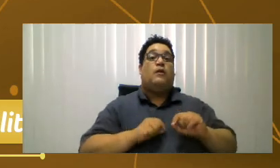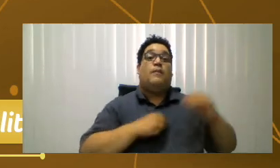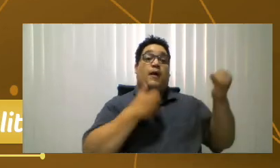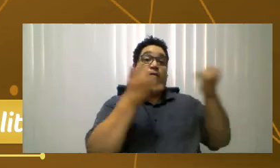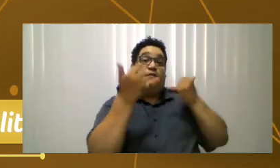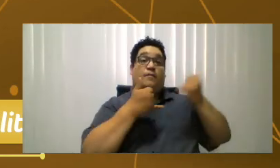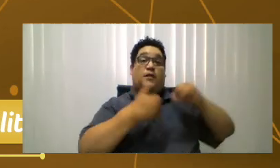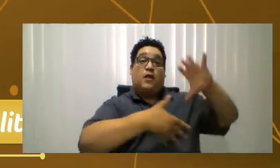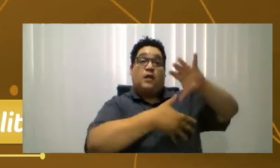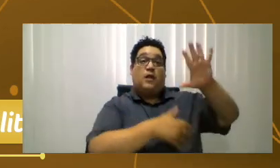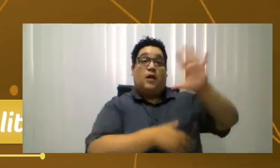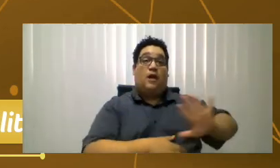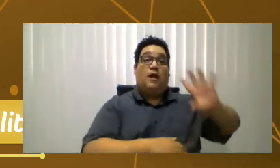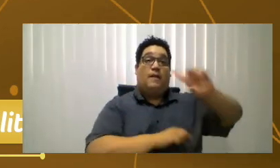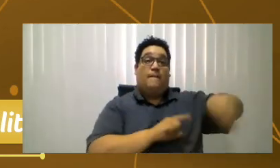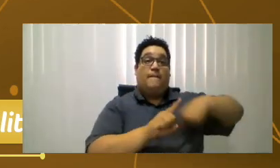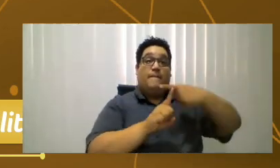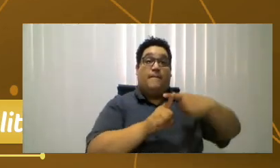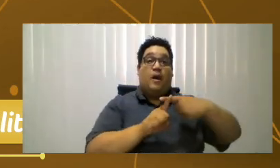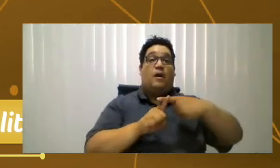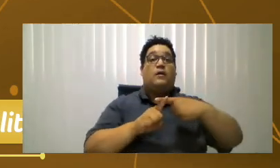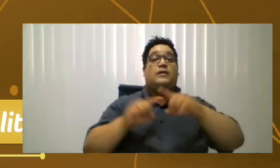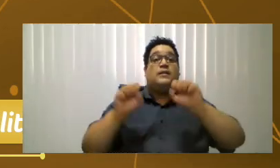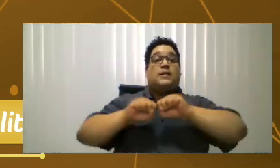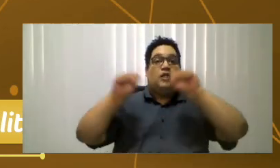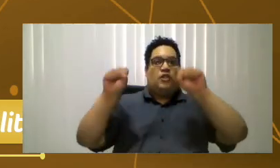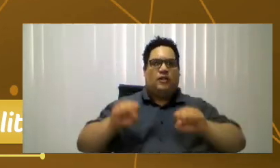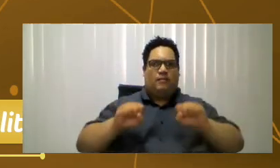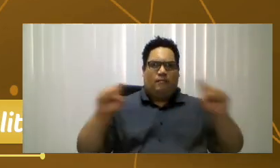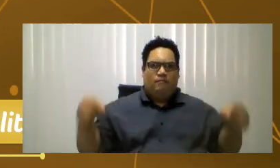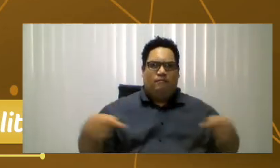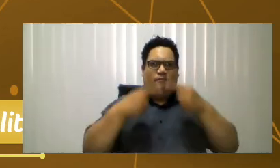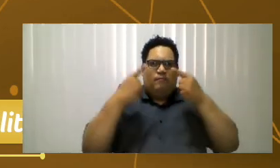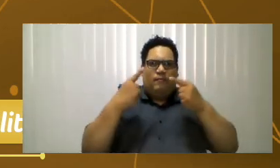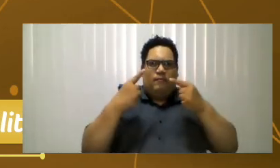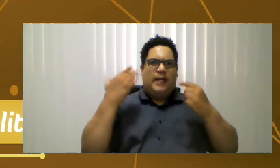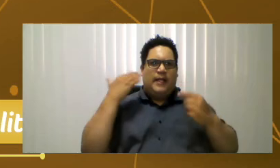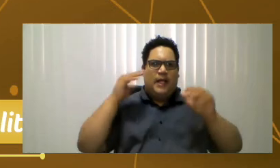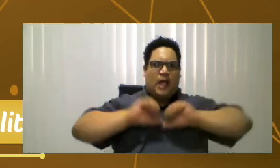informações com os dashboards é crítico para o entendimento dessa dinâmica?